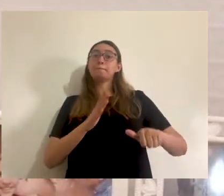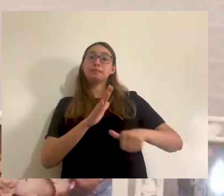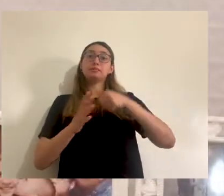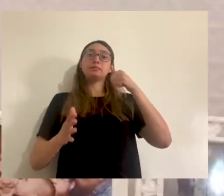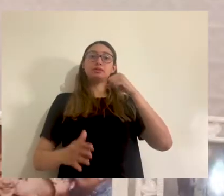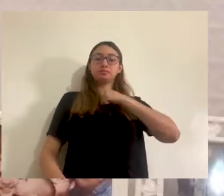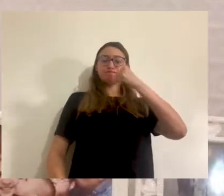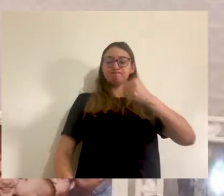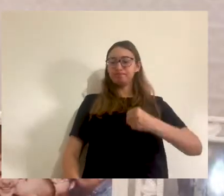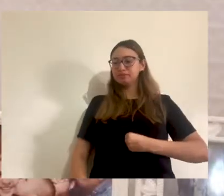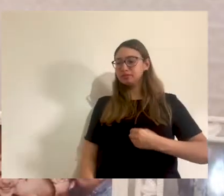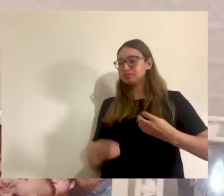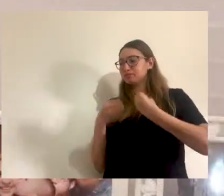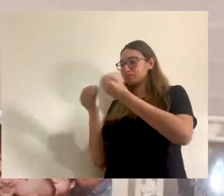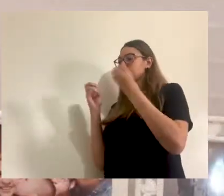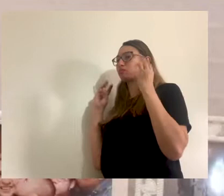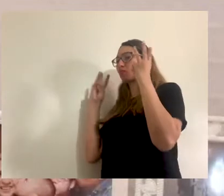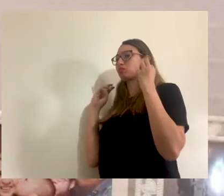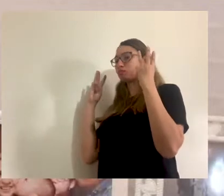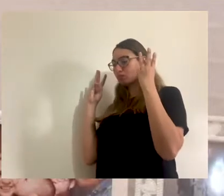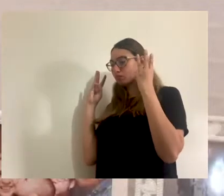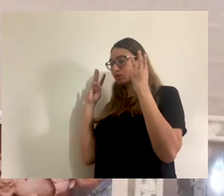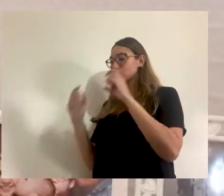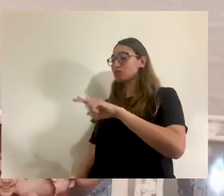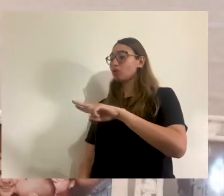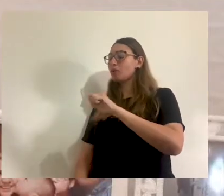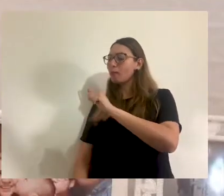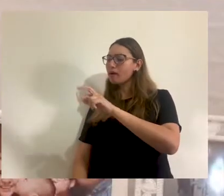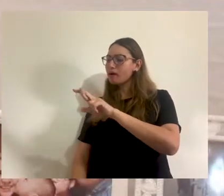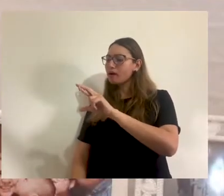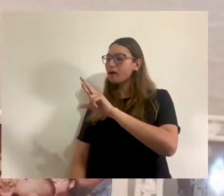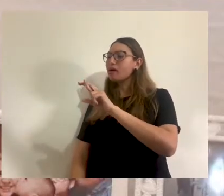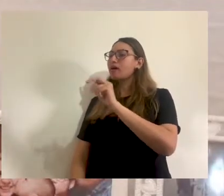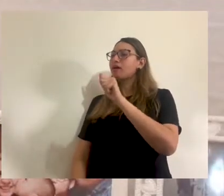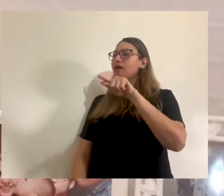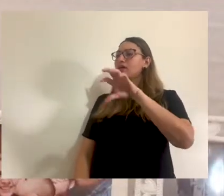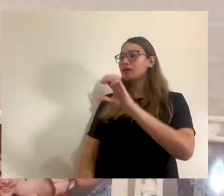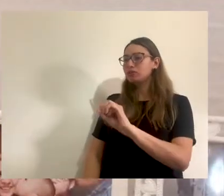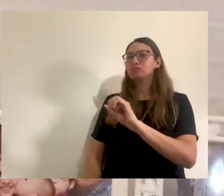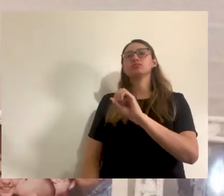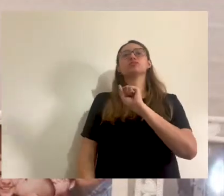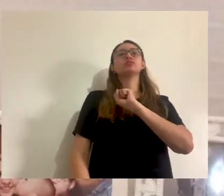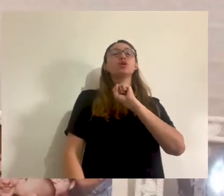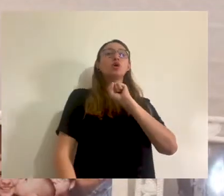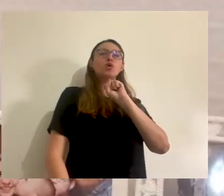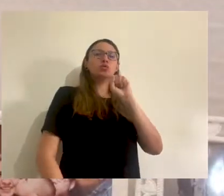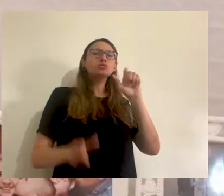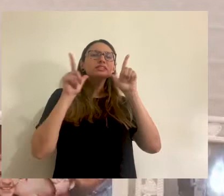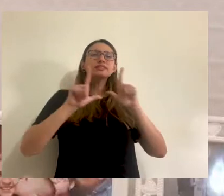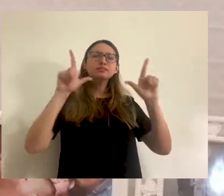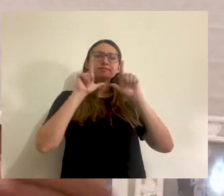foi instituído por Moisés foi Arão, o seu irmão. Ele era o sumo sacerdote. Os levitas, eles